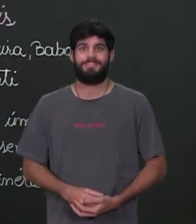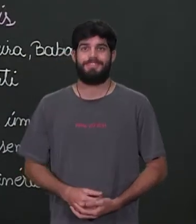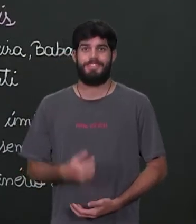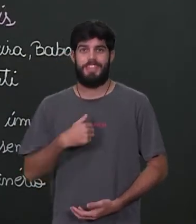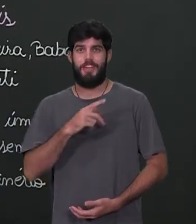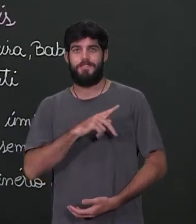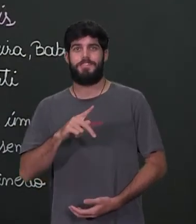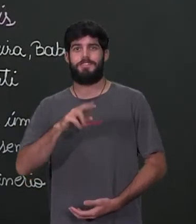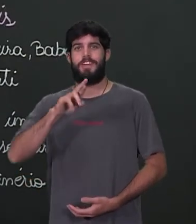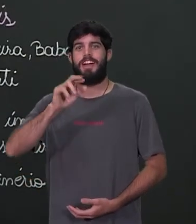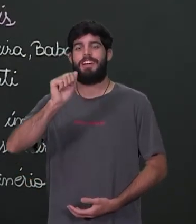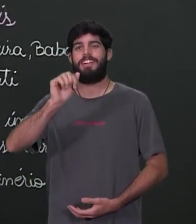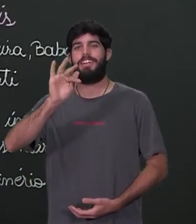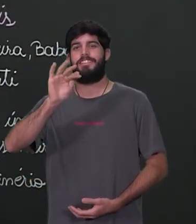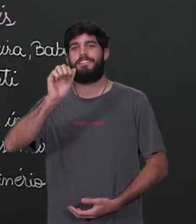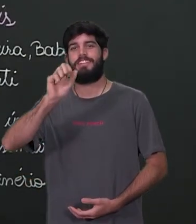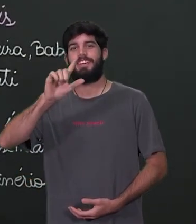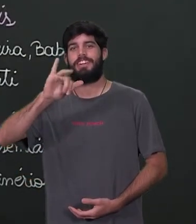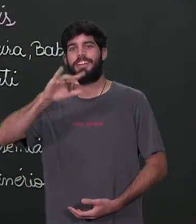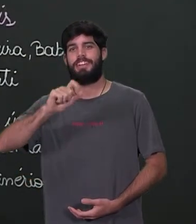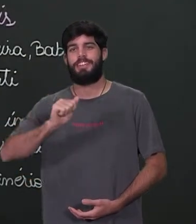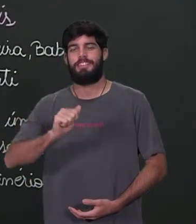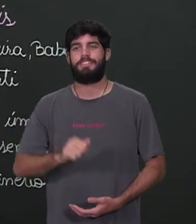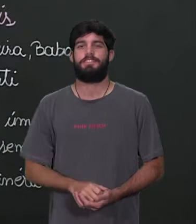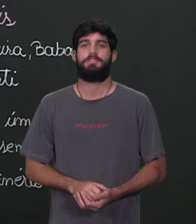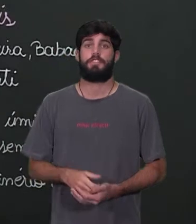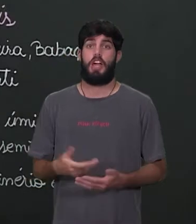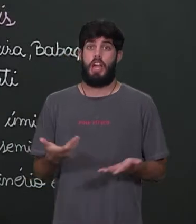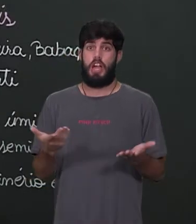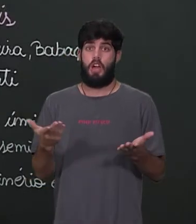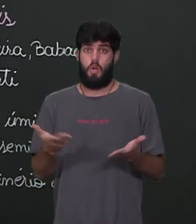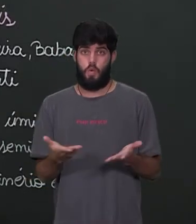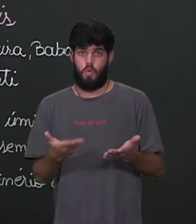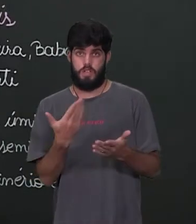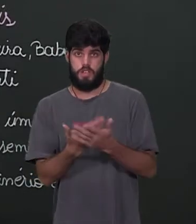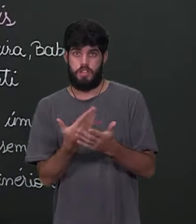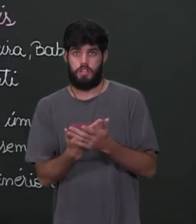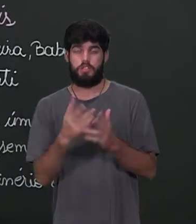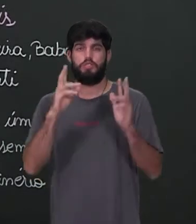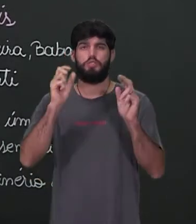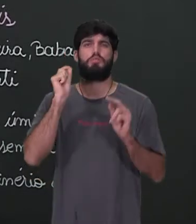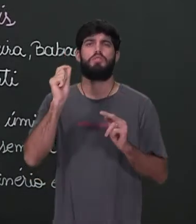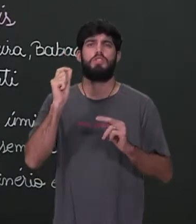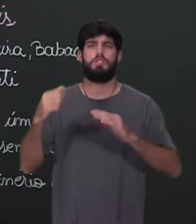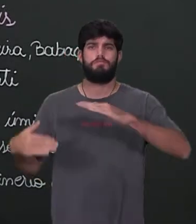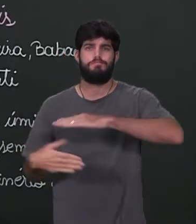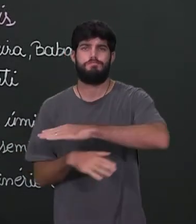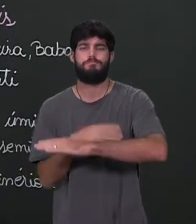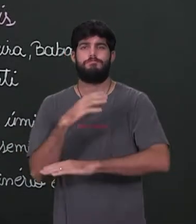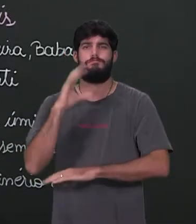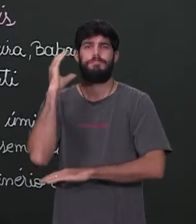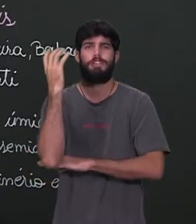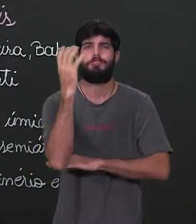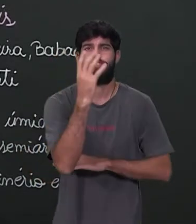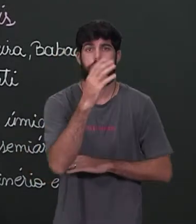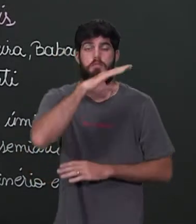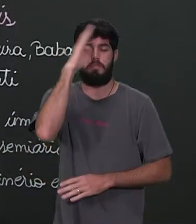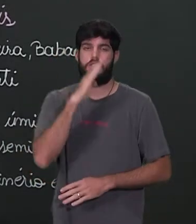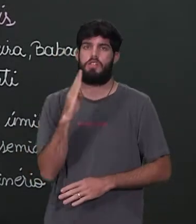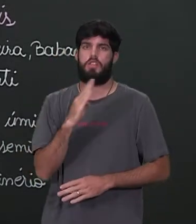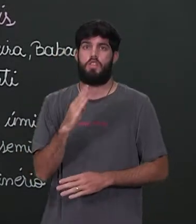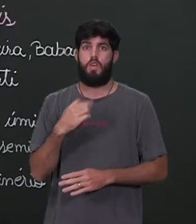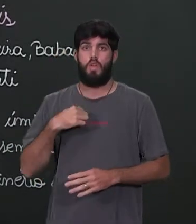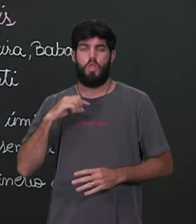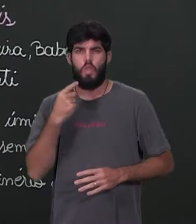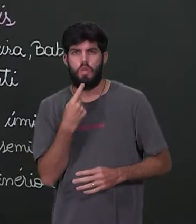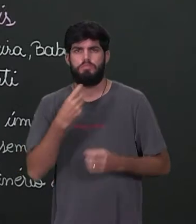sou a professora Rafaela Lima e a aula de hoje é sobre ecossistemas brasileiros. Vamos falar de todos? Não, são muitos. A